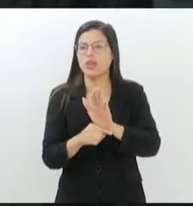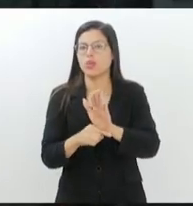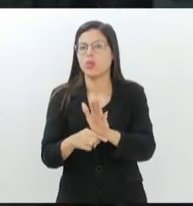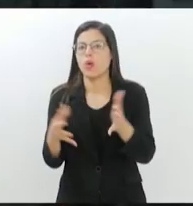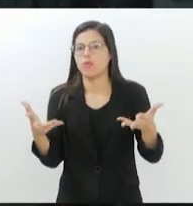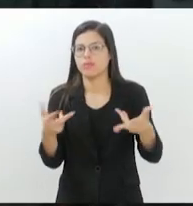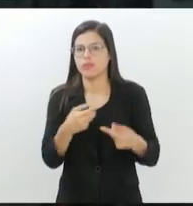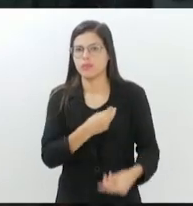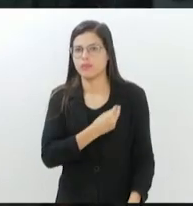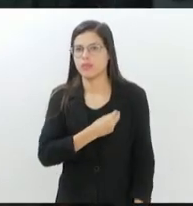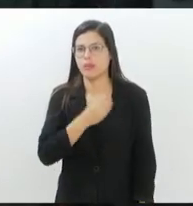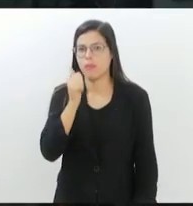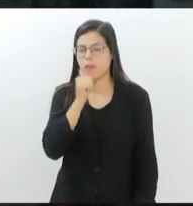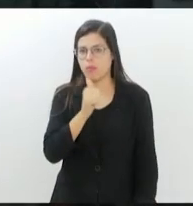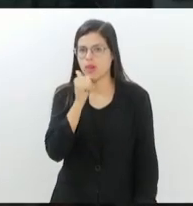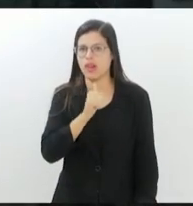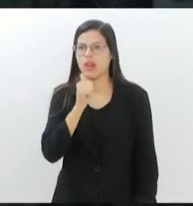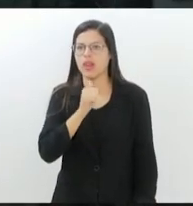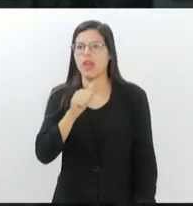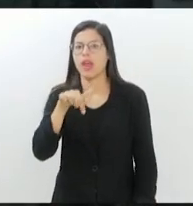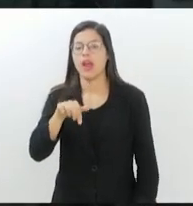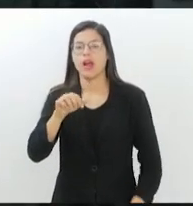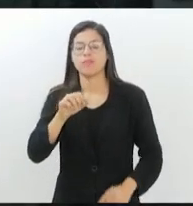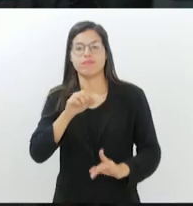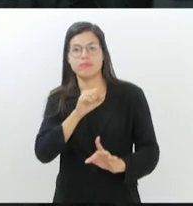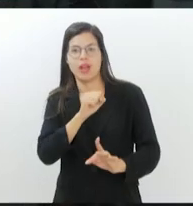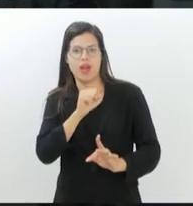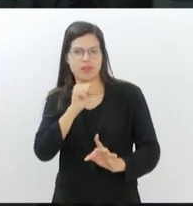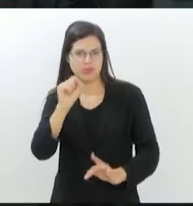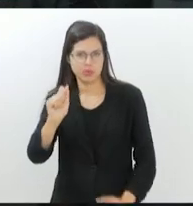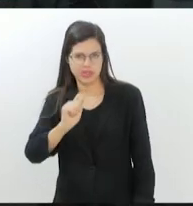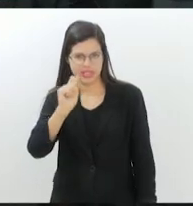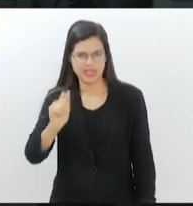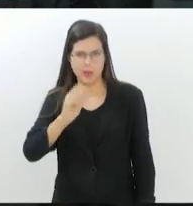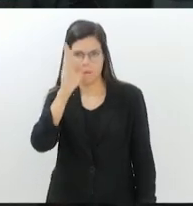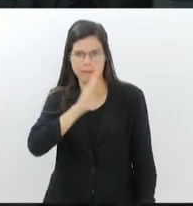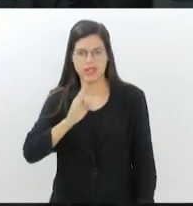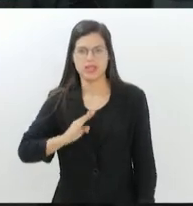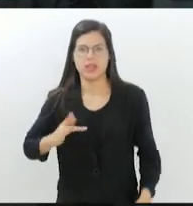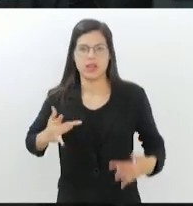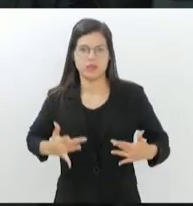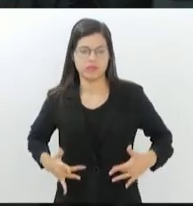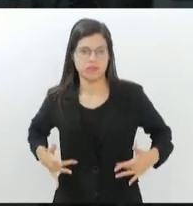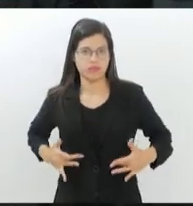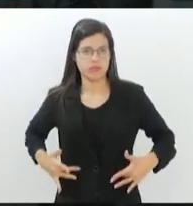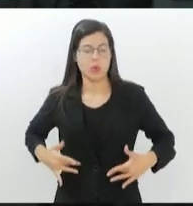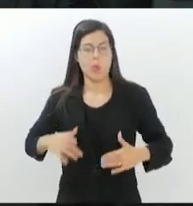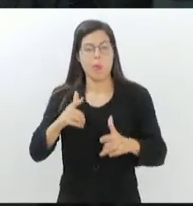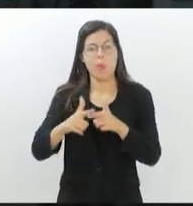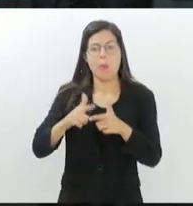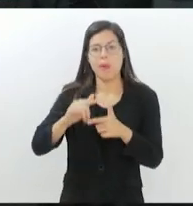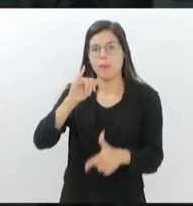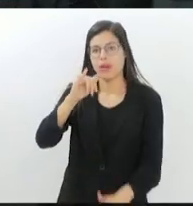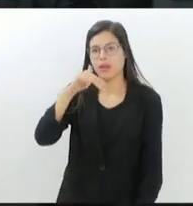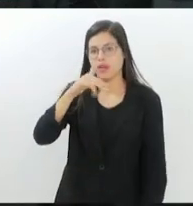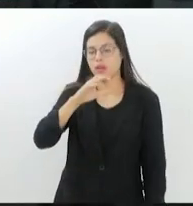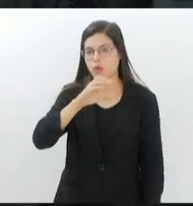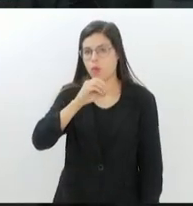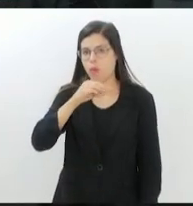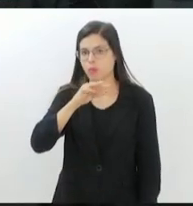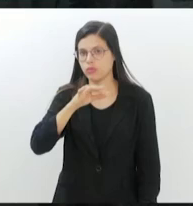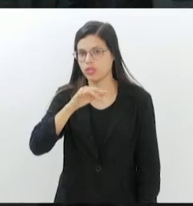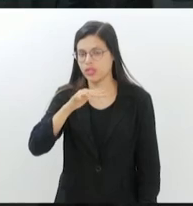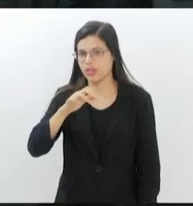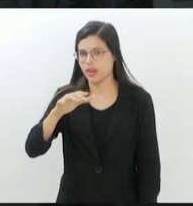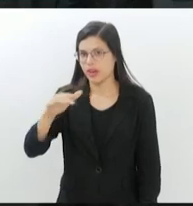De acordo com a Sociedade Brasileira de Urologia, a incontinência urinária, por exemplo, atinge 45% das